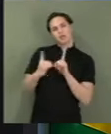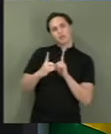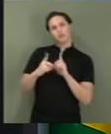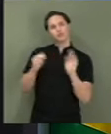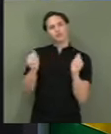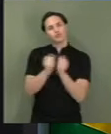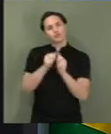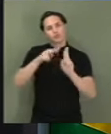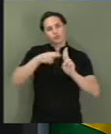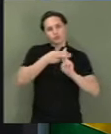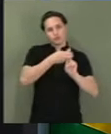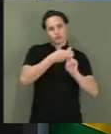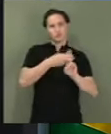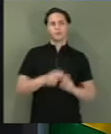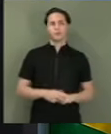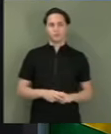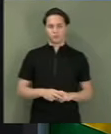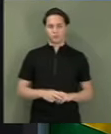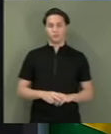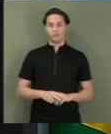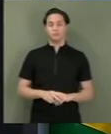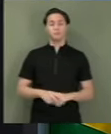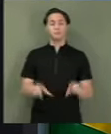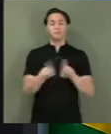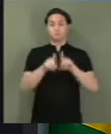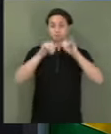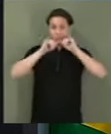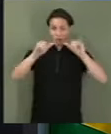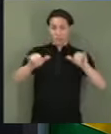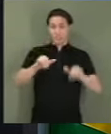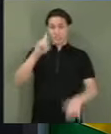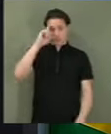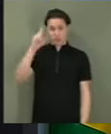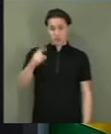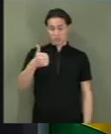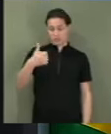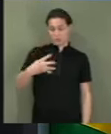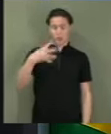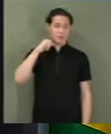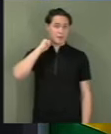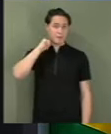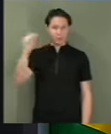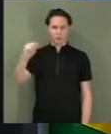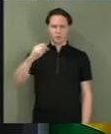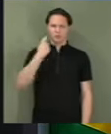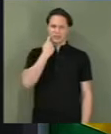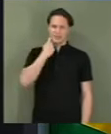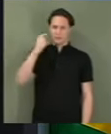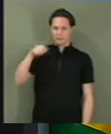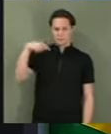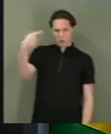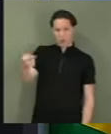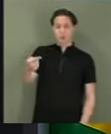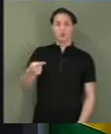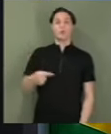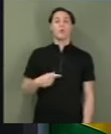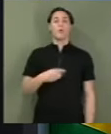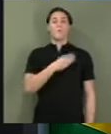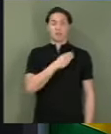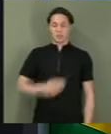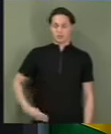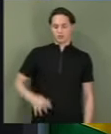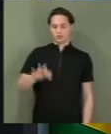meu estado registro ainda que no dia 14 de abril sexta-feira próxima o Ministro Flávio Dino